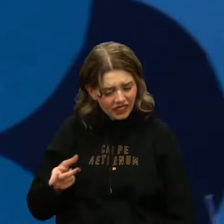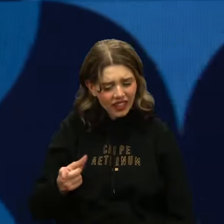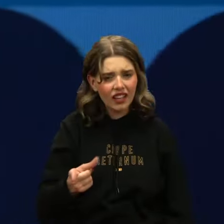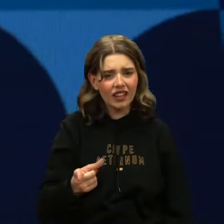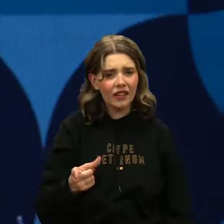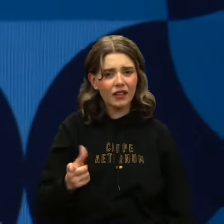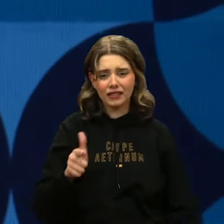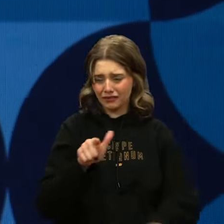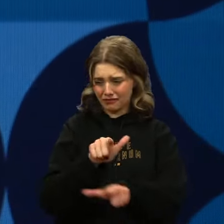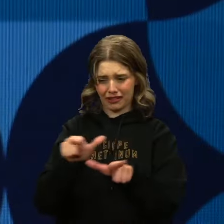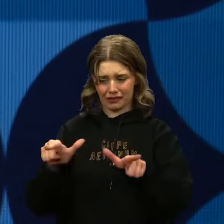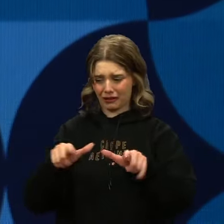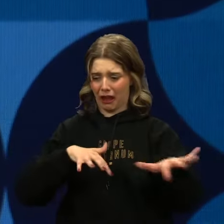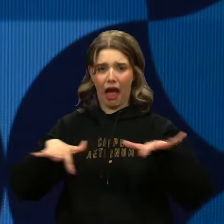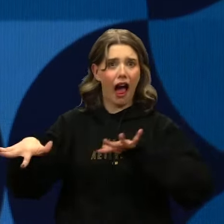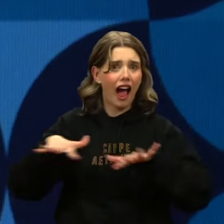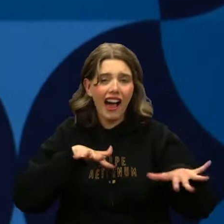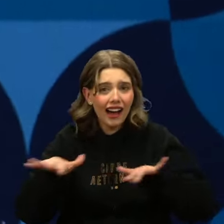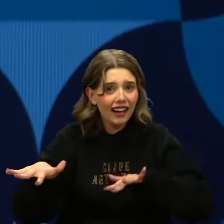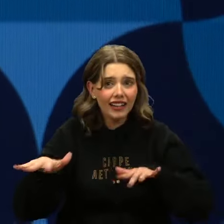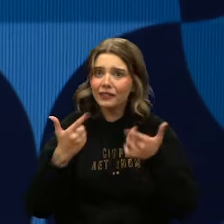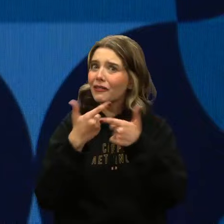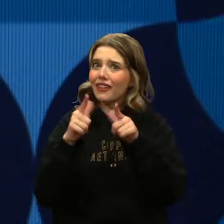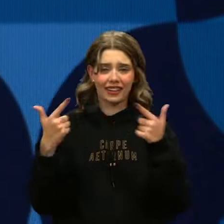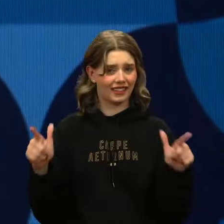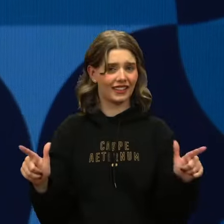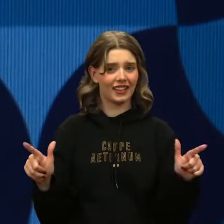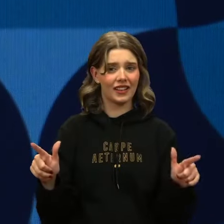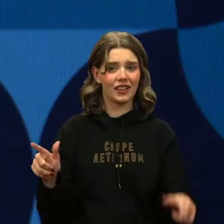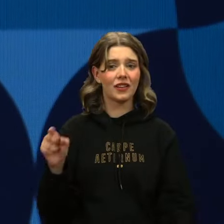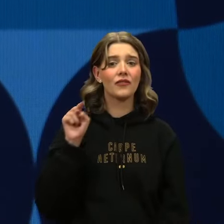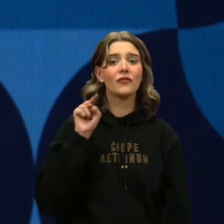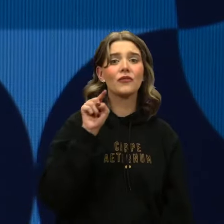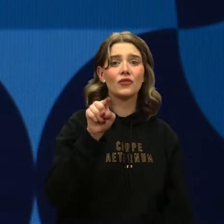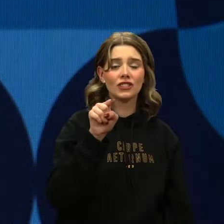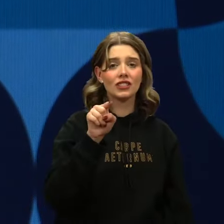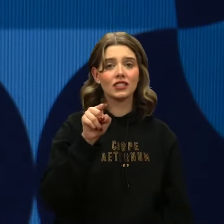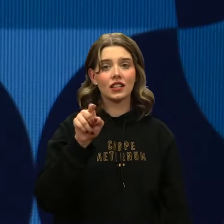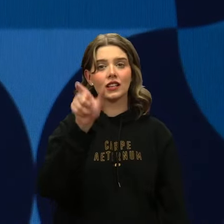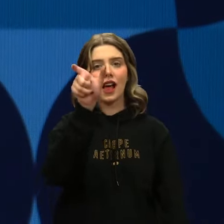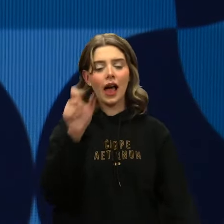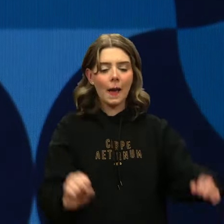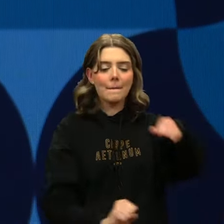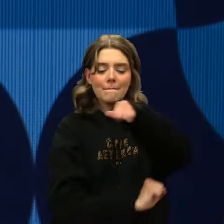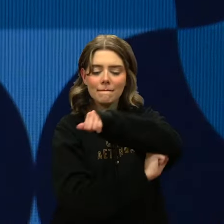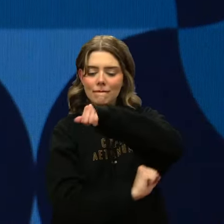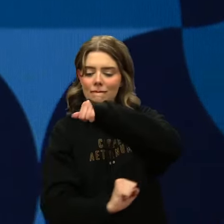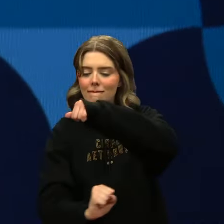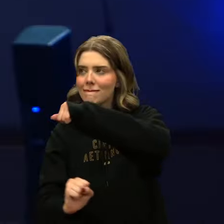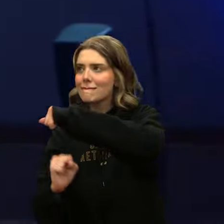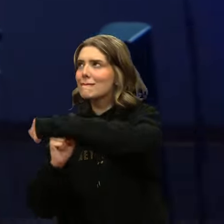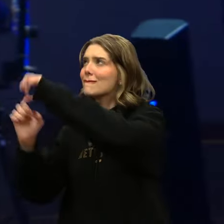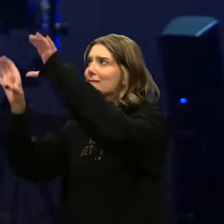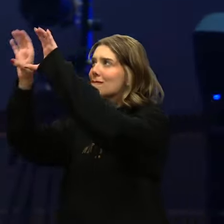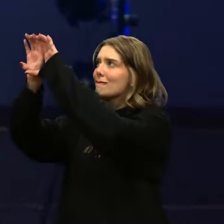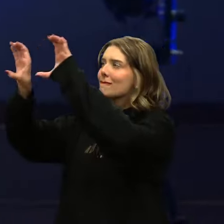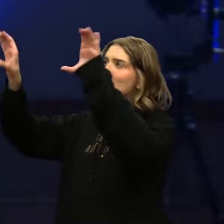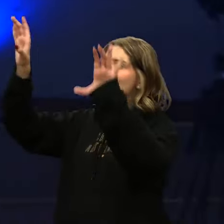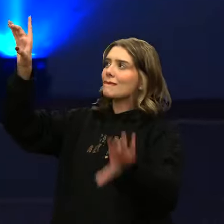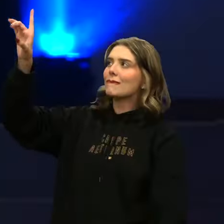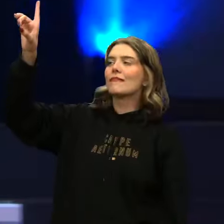não vai mais ter tremor. Você está sendo feito uma coluna no santuário do meu Deus. Mas a Bíblia